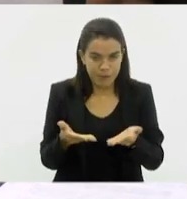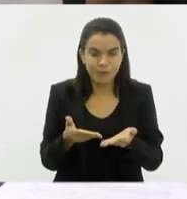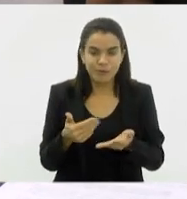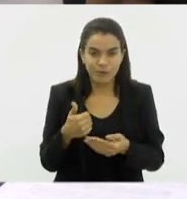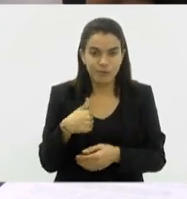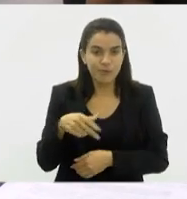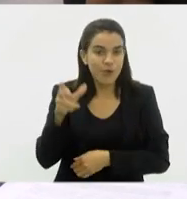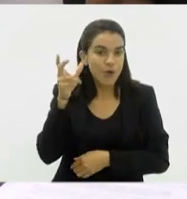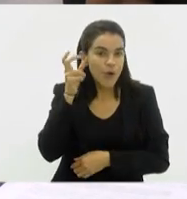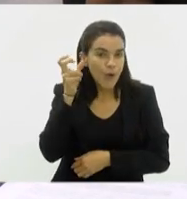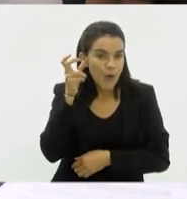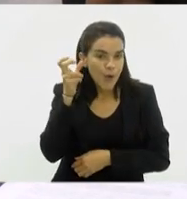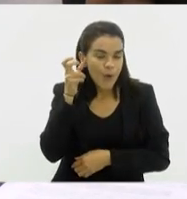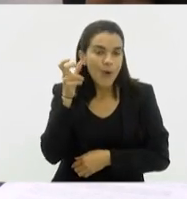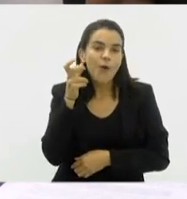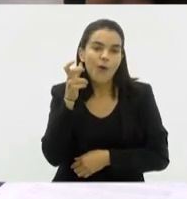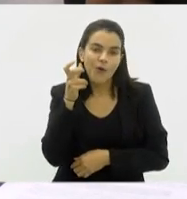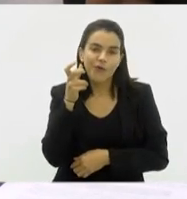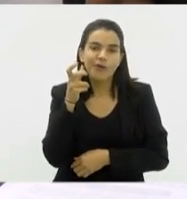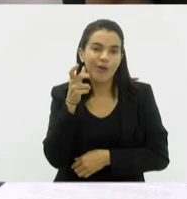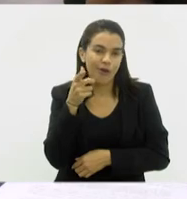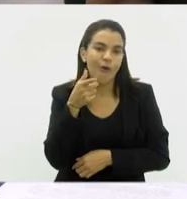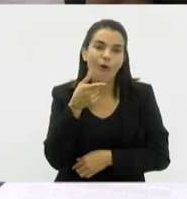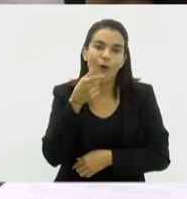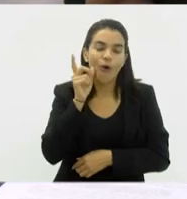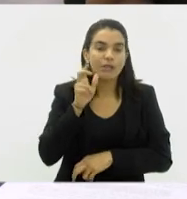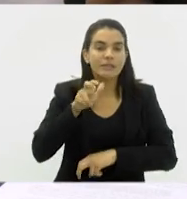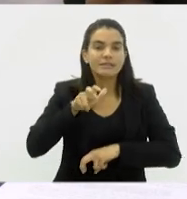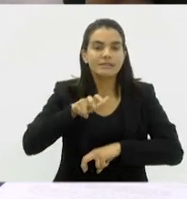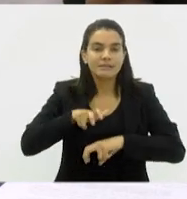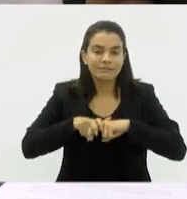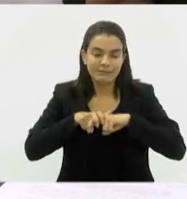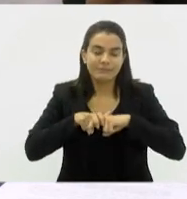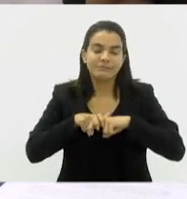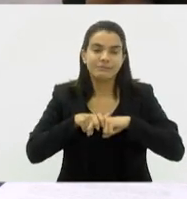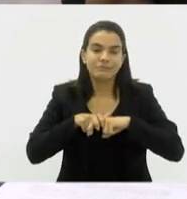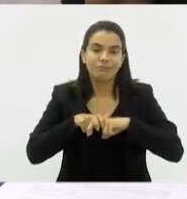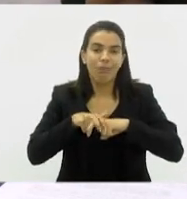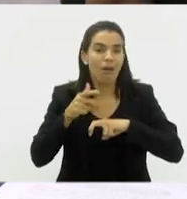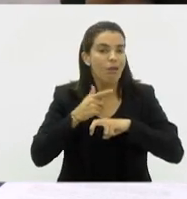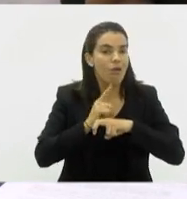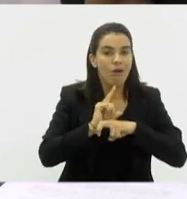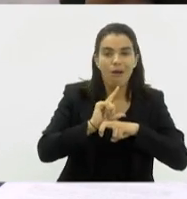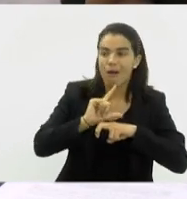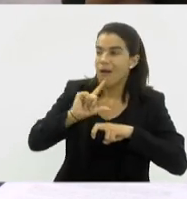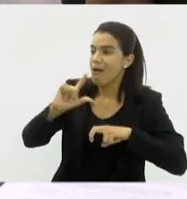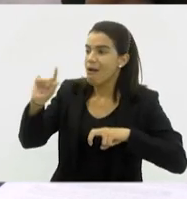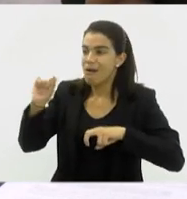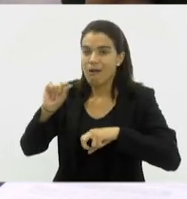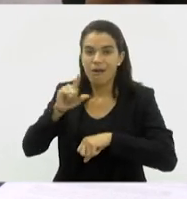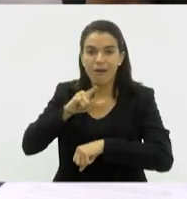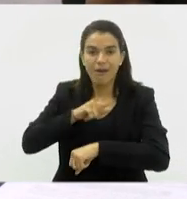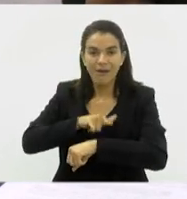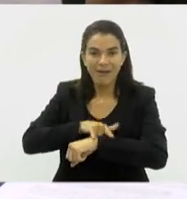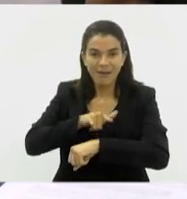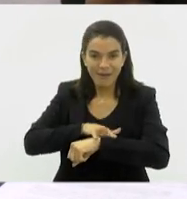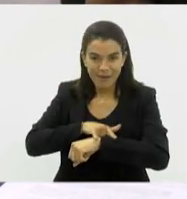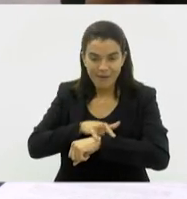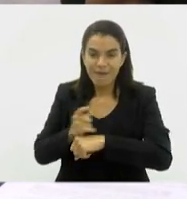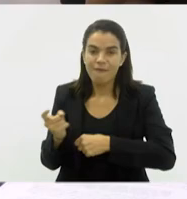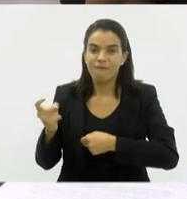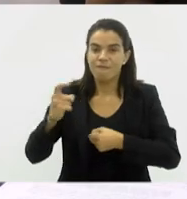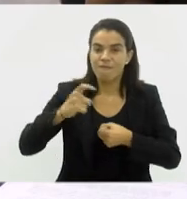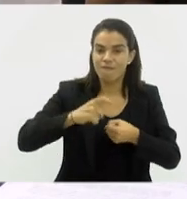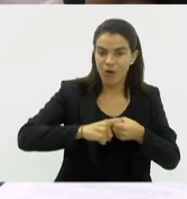do ter da fala da de vossa excelência ontem sentada mas eu me retirei para ir ao toalete e